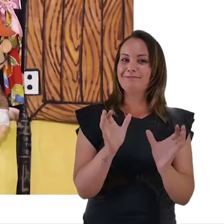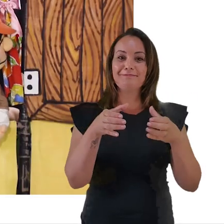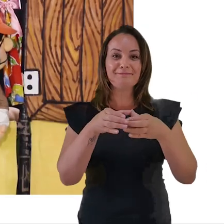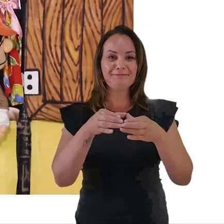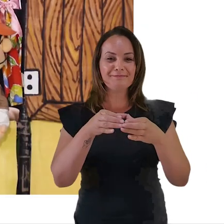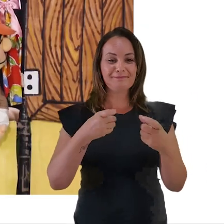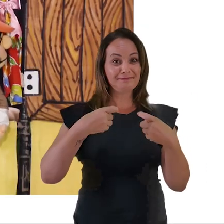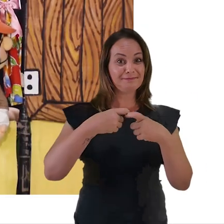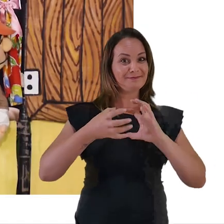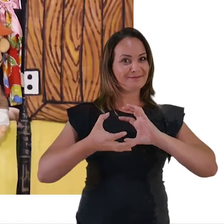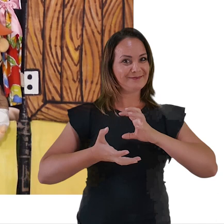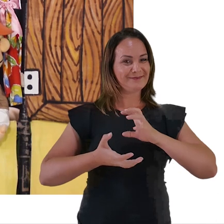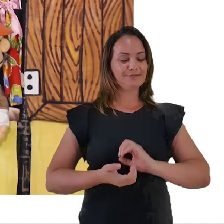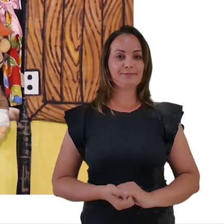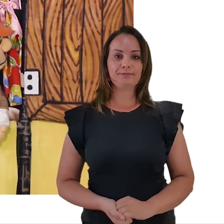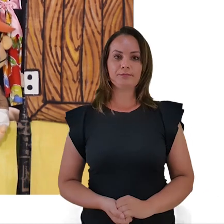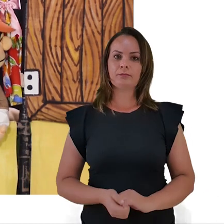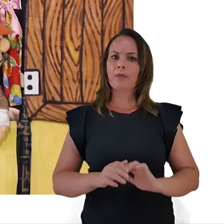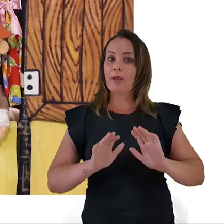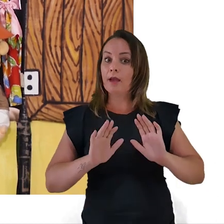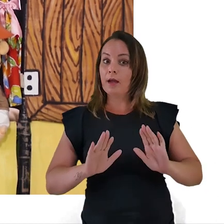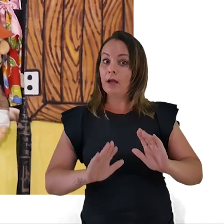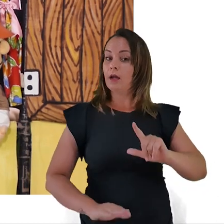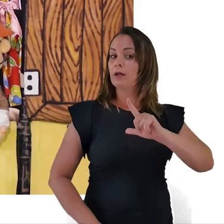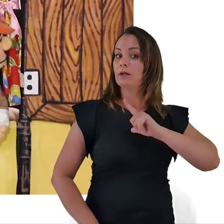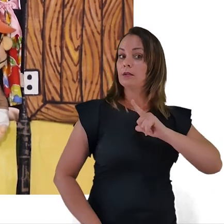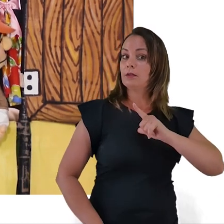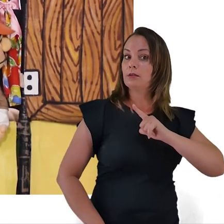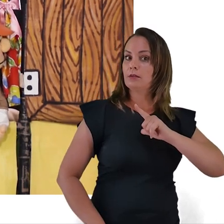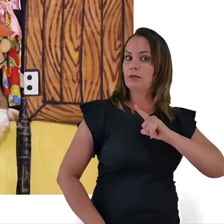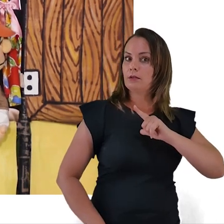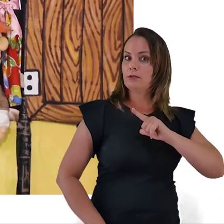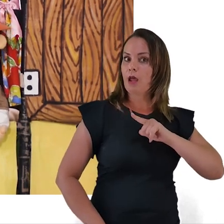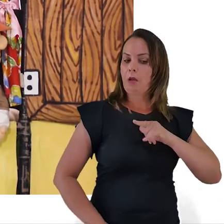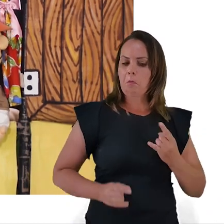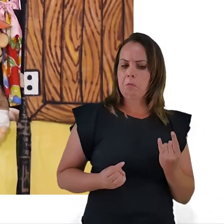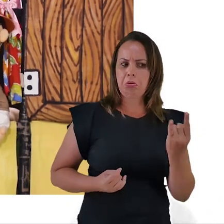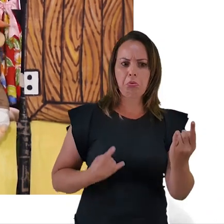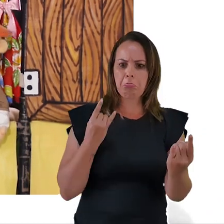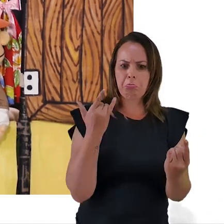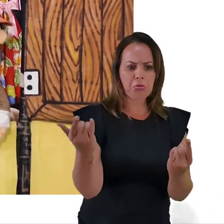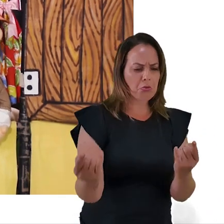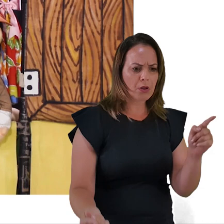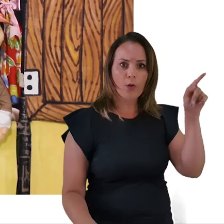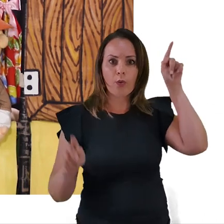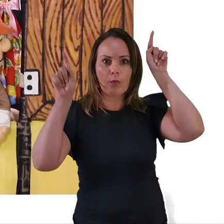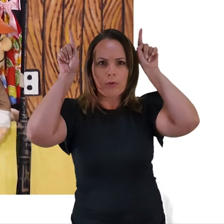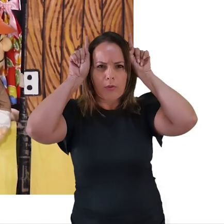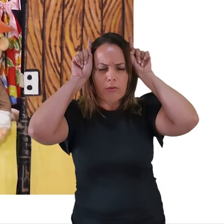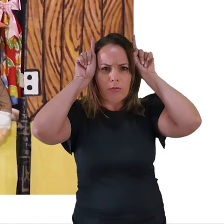Bem, tem o Homem-Aranha, o Batman, o Homem de Ferro, quem mais